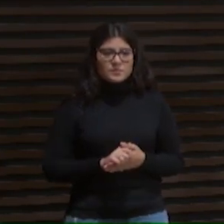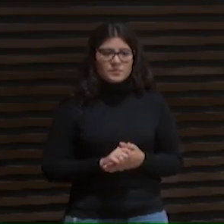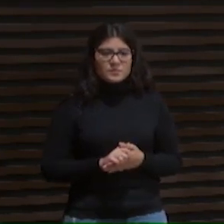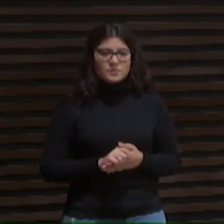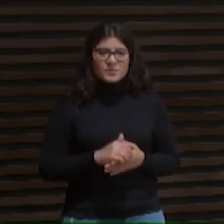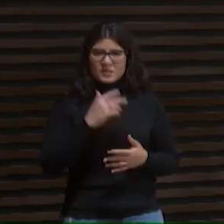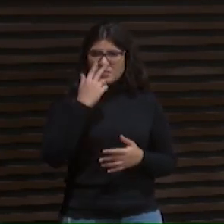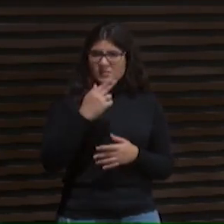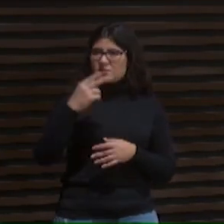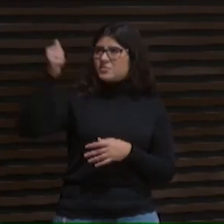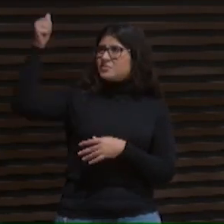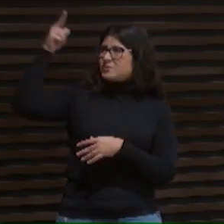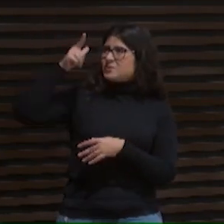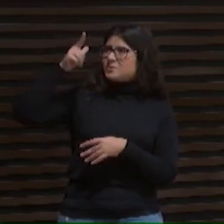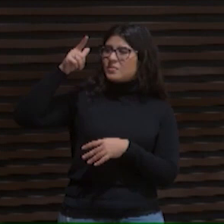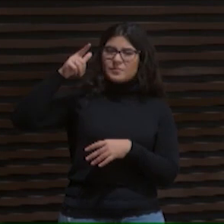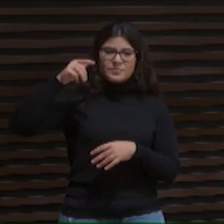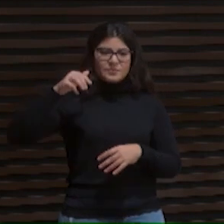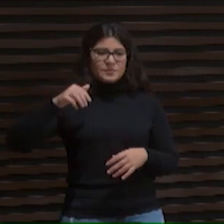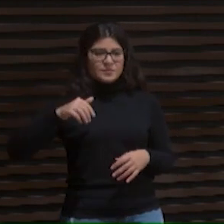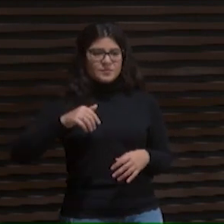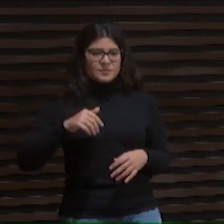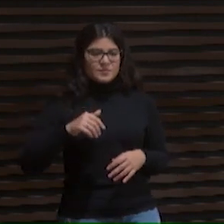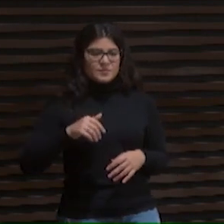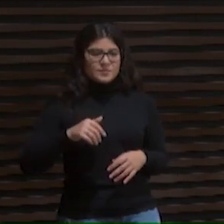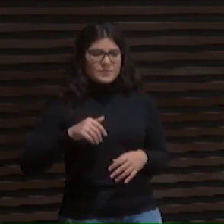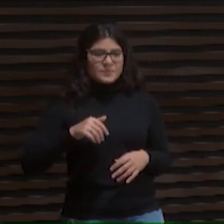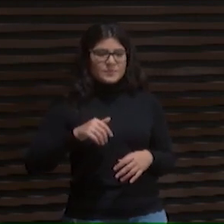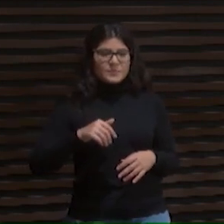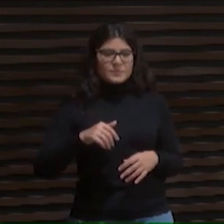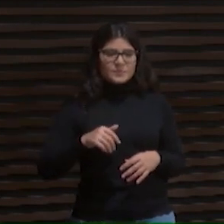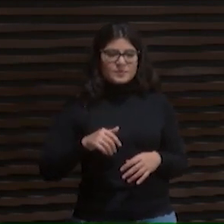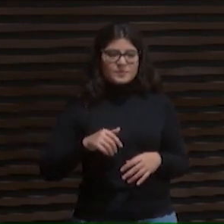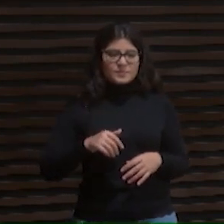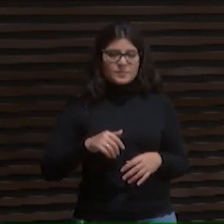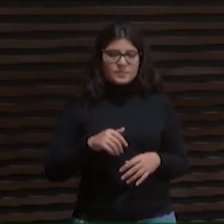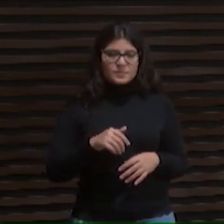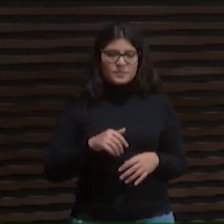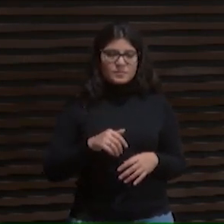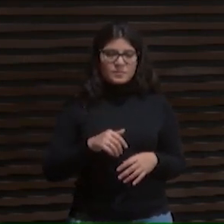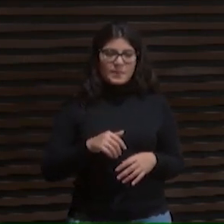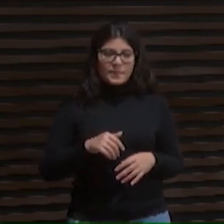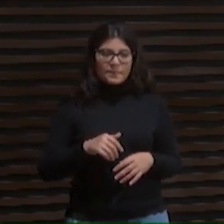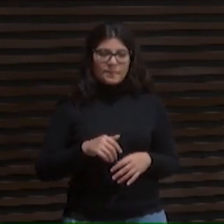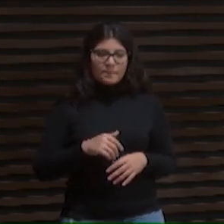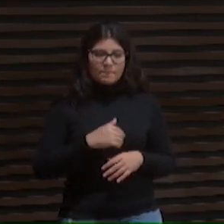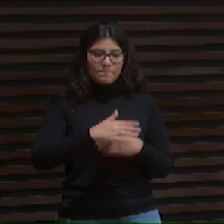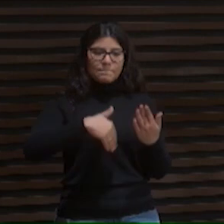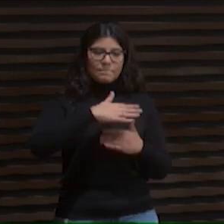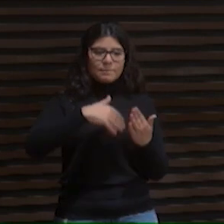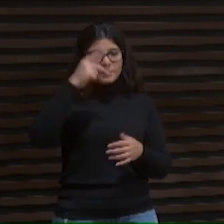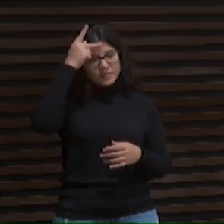sol gira em torno dele e não da terra, muda. Na união com Cristo,